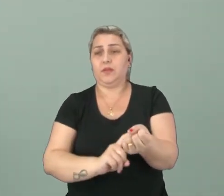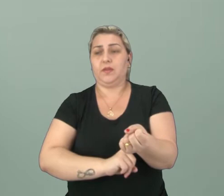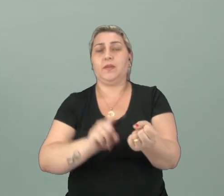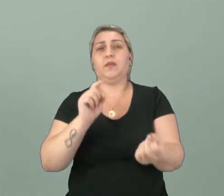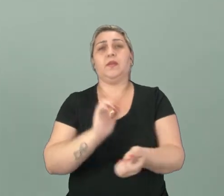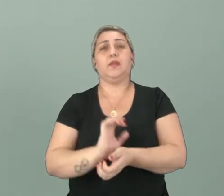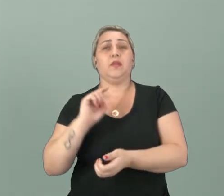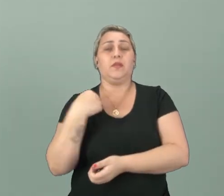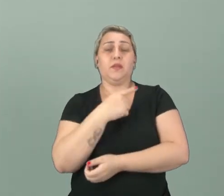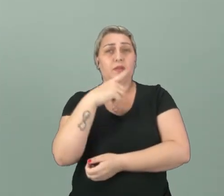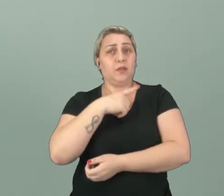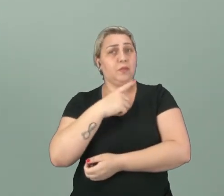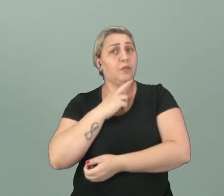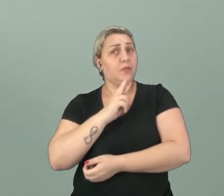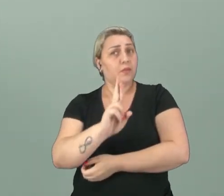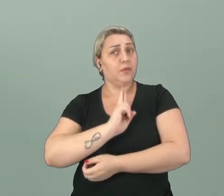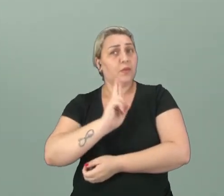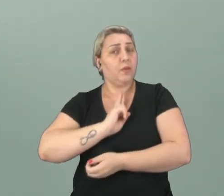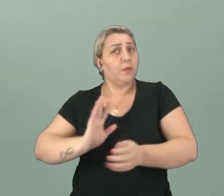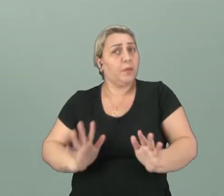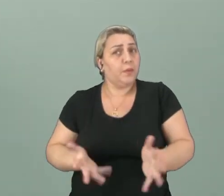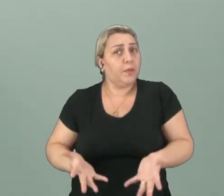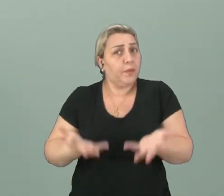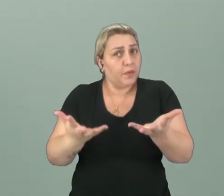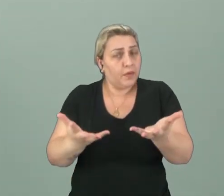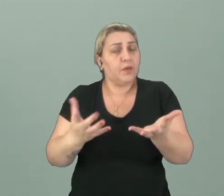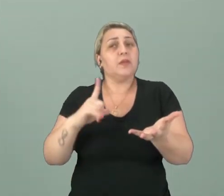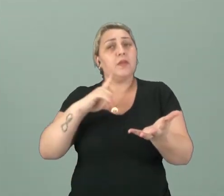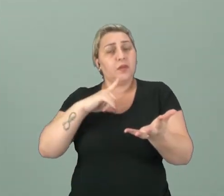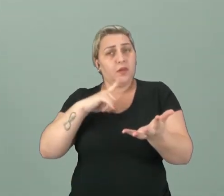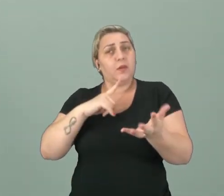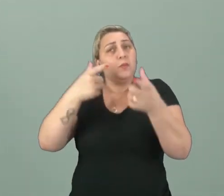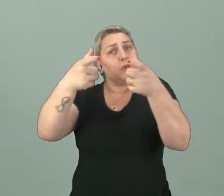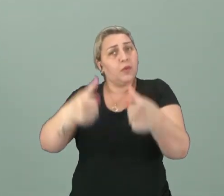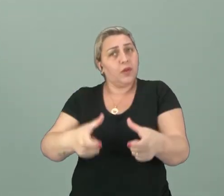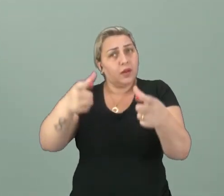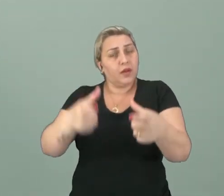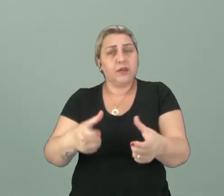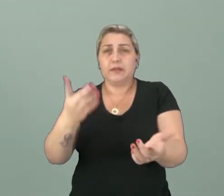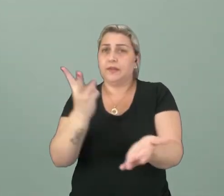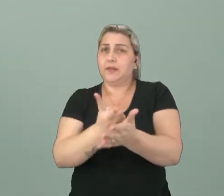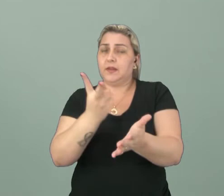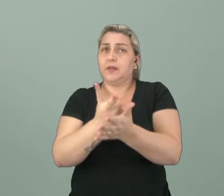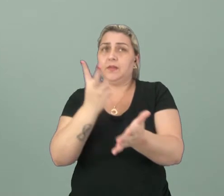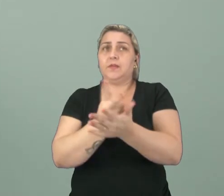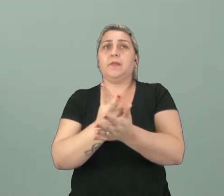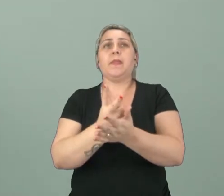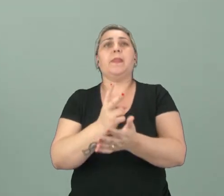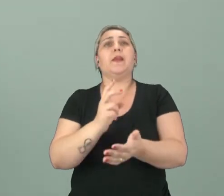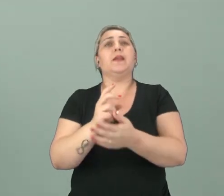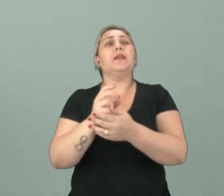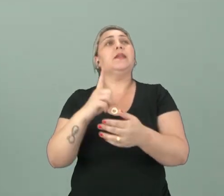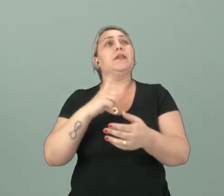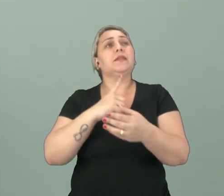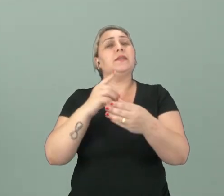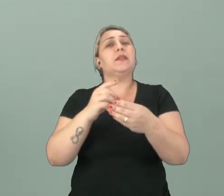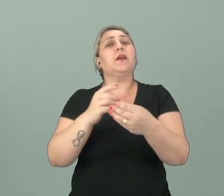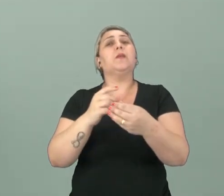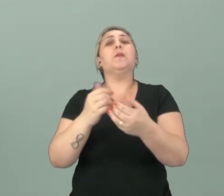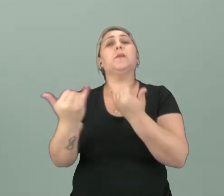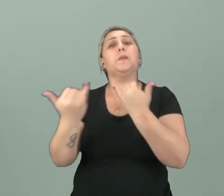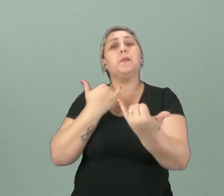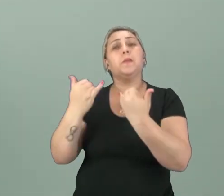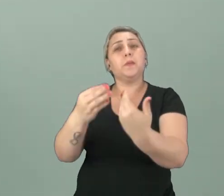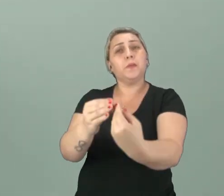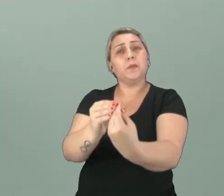ser estimulados e aí automaticamente vamos ter uma reação ao estímulo que recebemos. Então, dentre todas essas